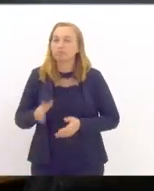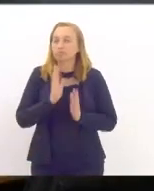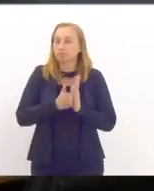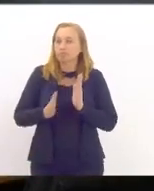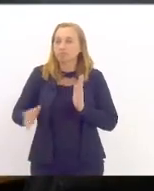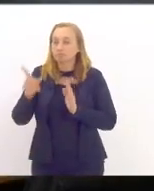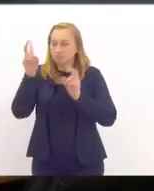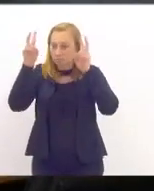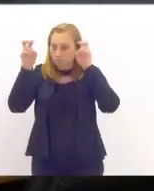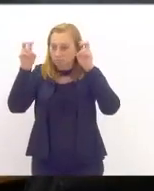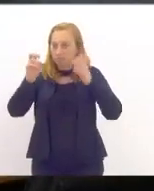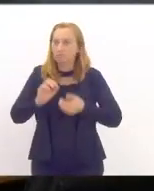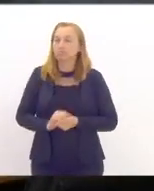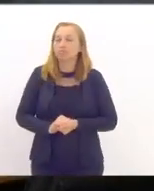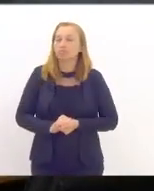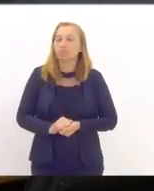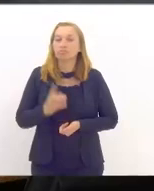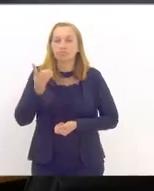isso